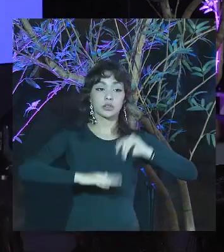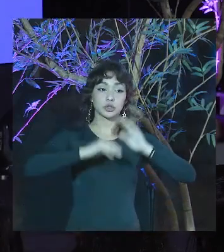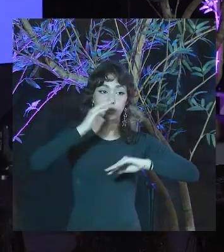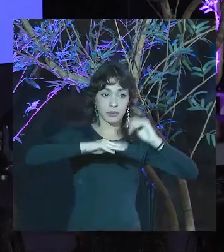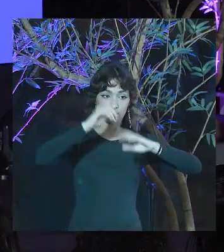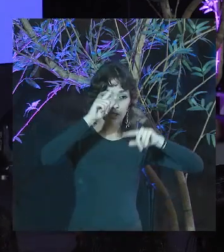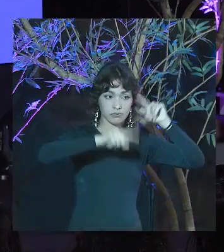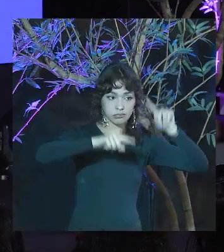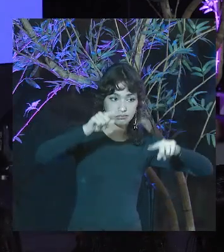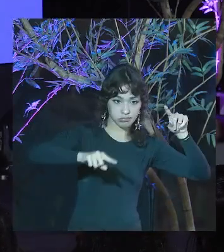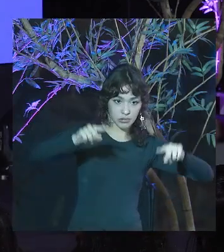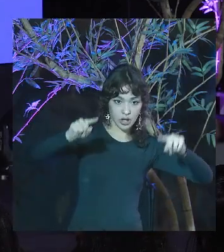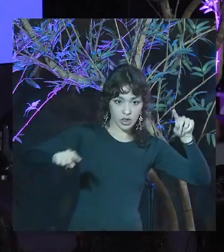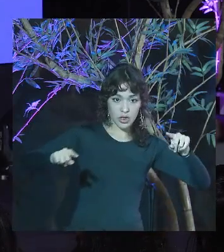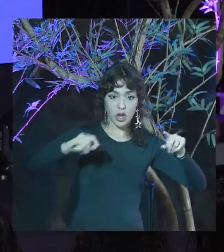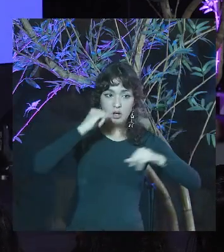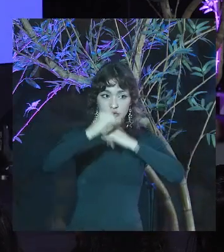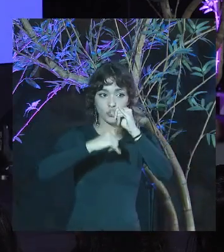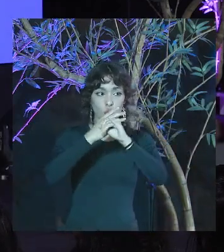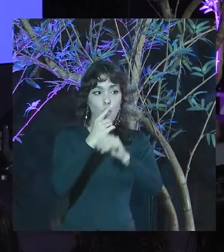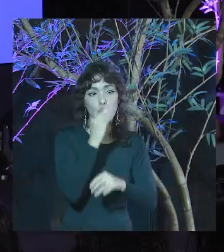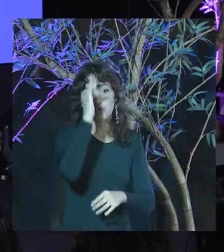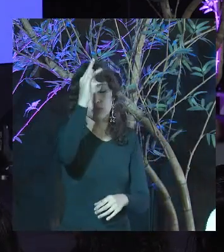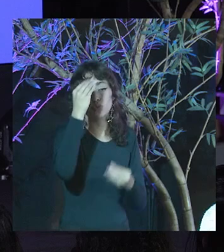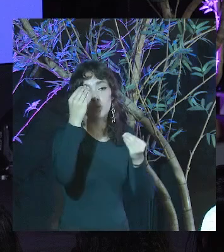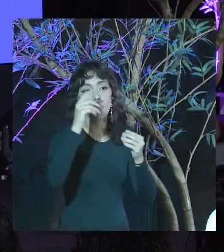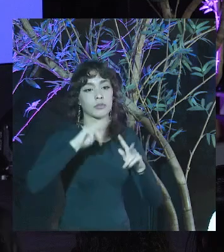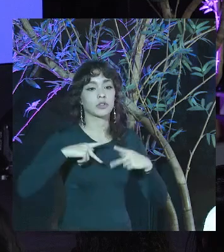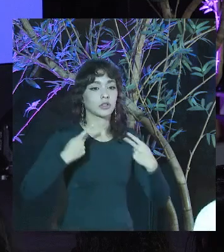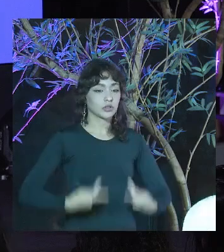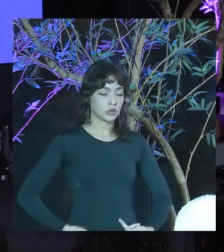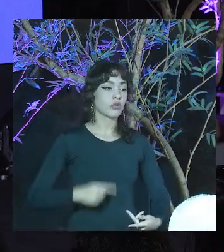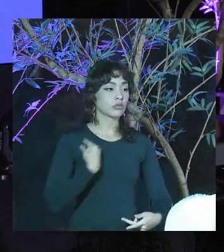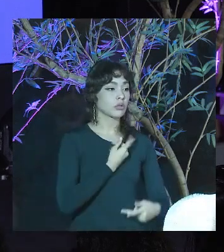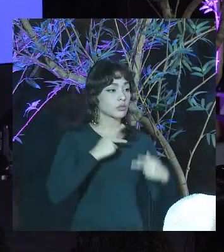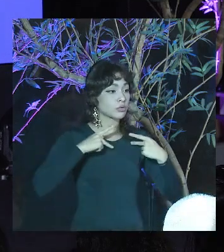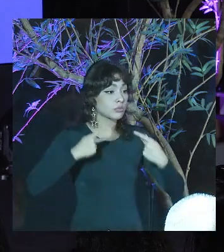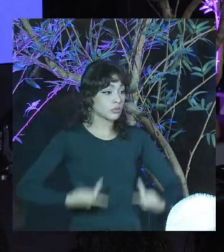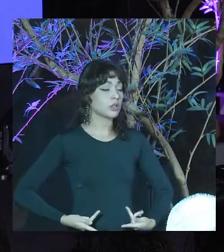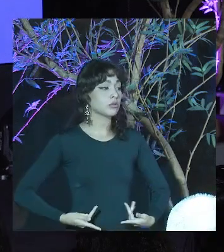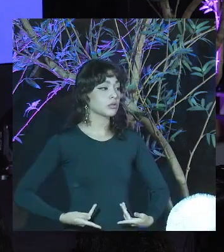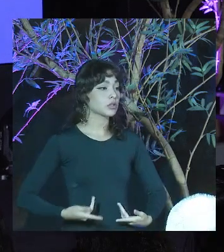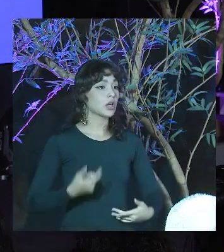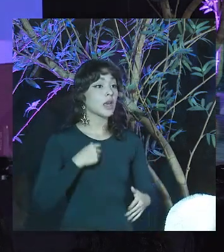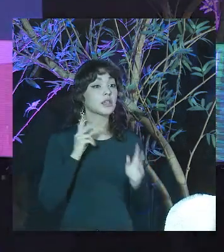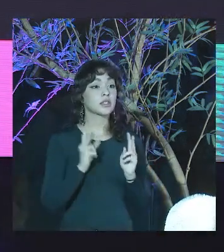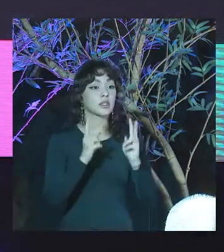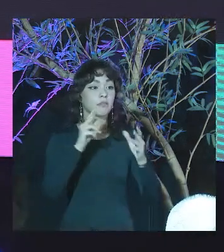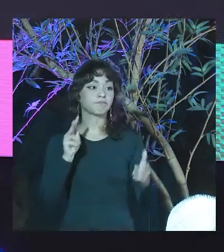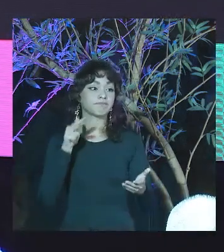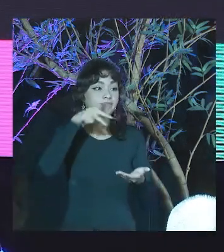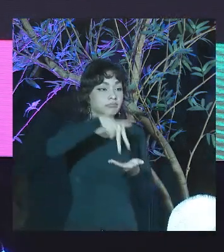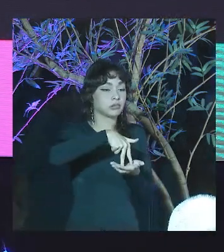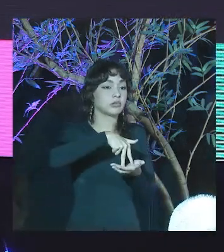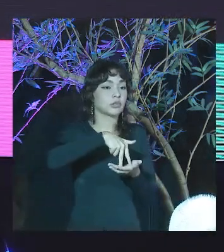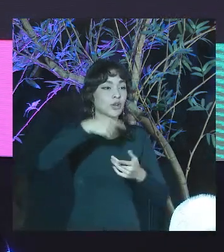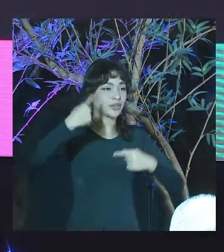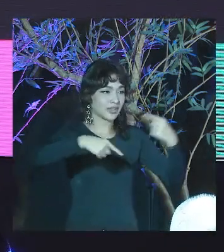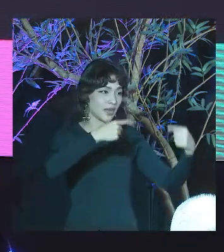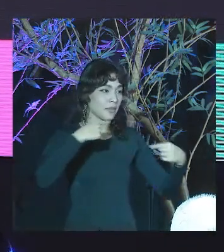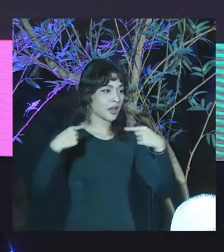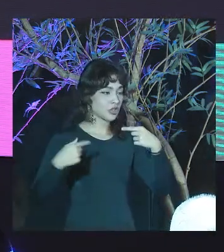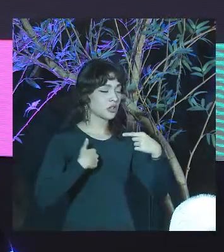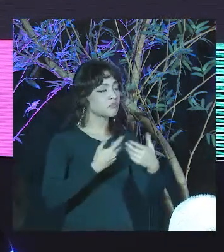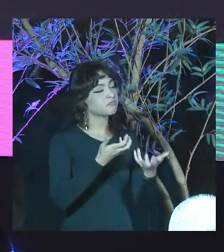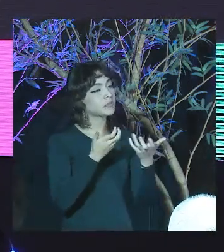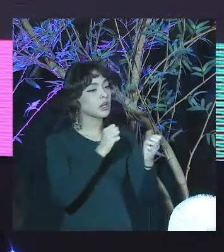futuro. Mas colocando vocês, humanos, a gente, humanos, no centro desse debate. Tá? O que eu gostaria